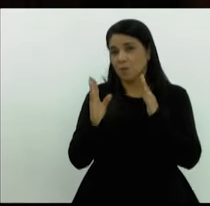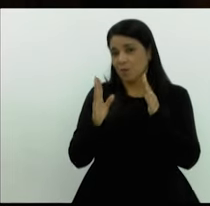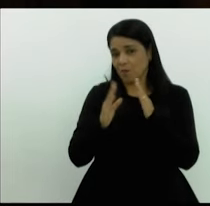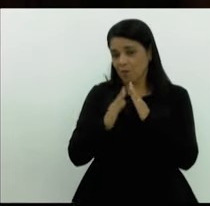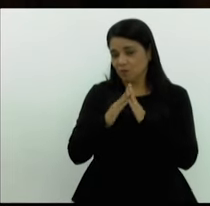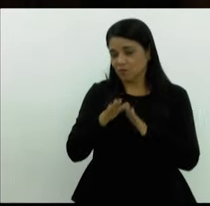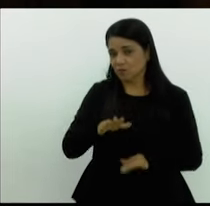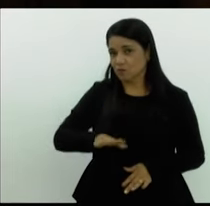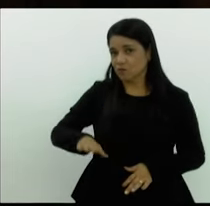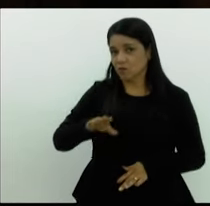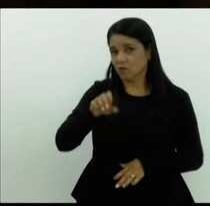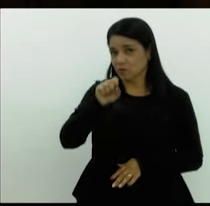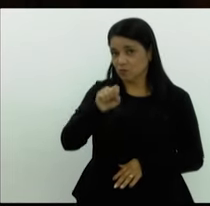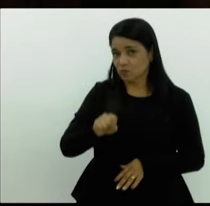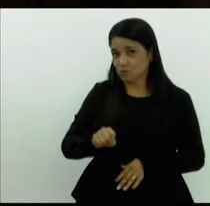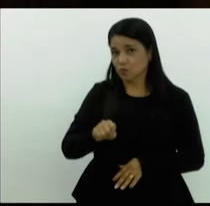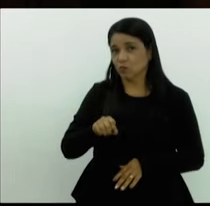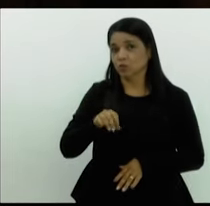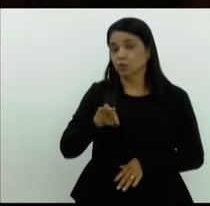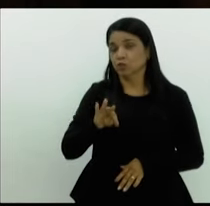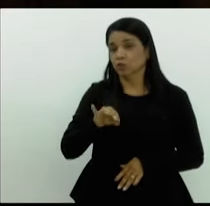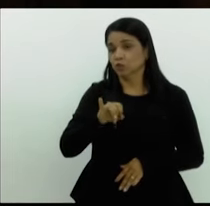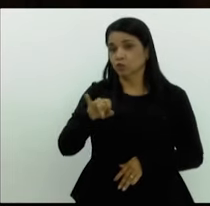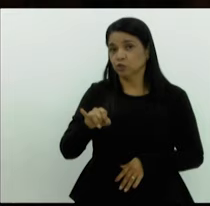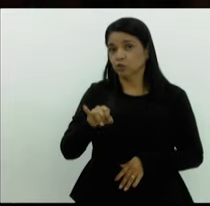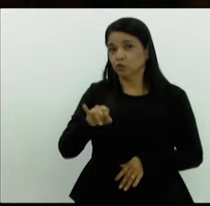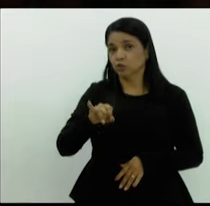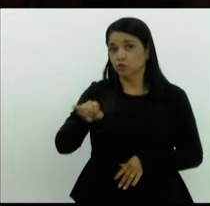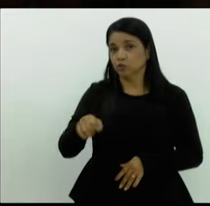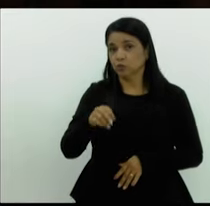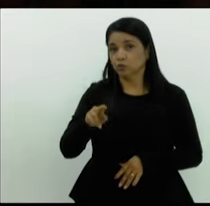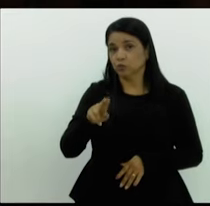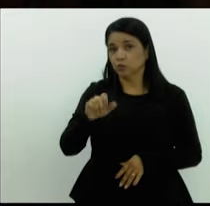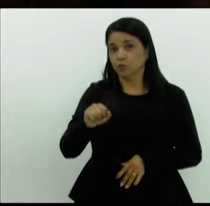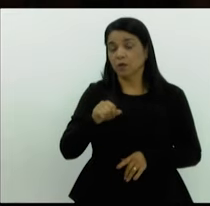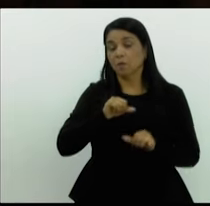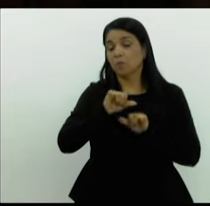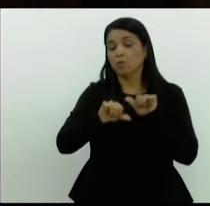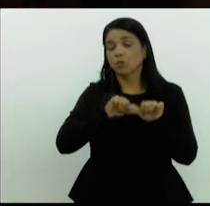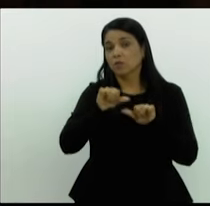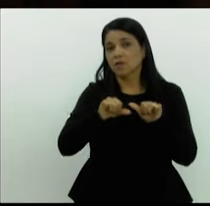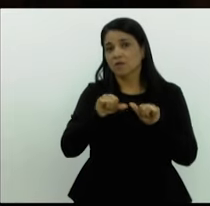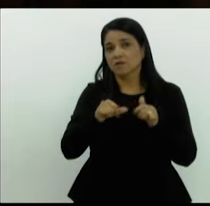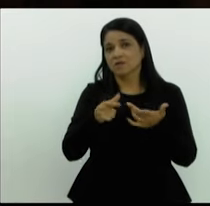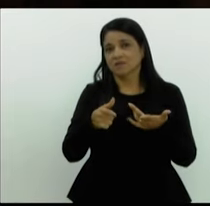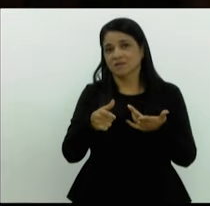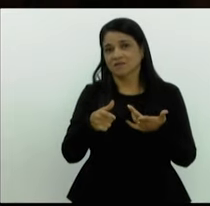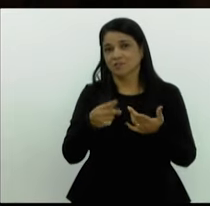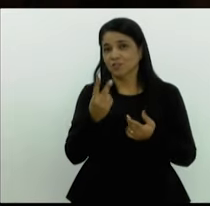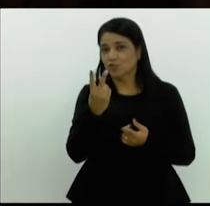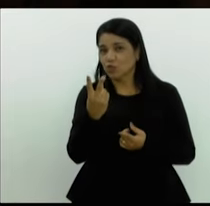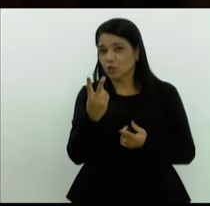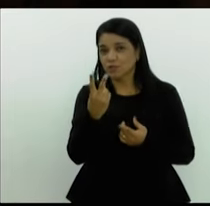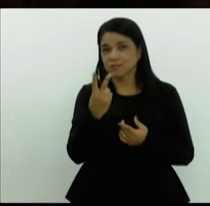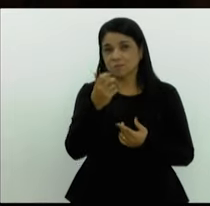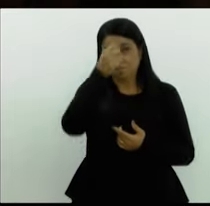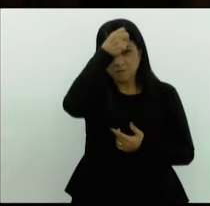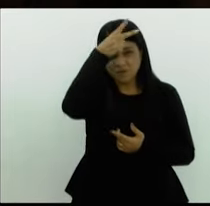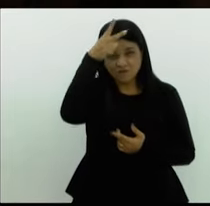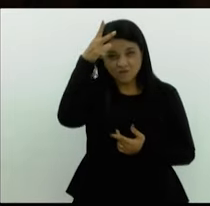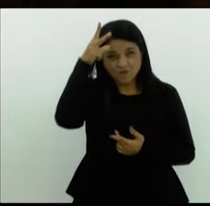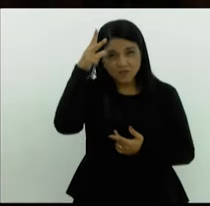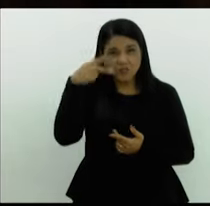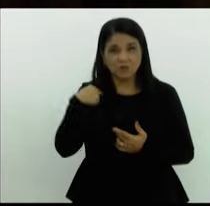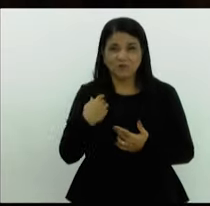do Rio de Janeiro, senhor morador na Tijuca, no Rio de Janeiro, qual mudança teve com essa papagaiada de dois prefeitos batendo perna, pago com o